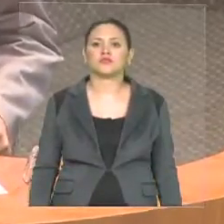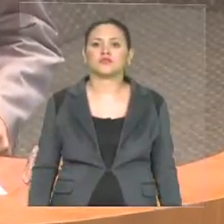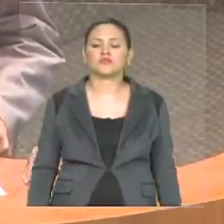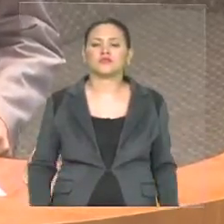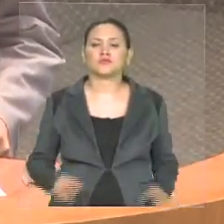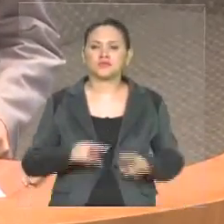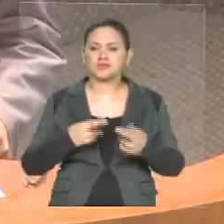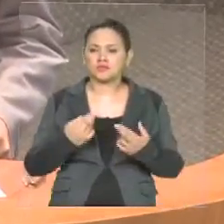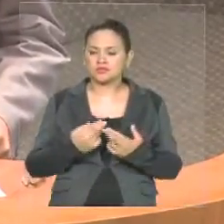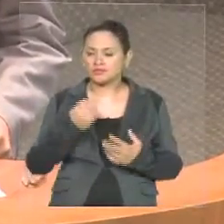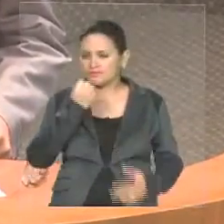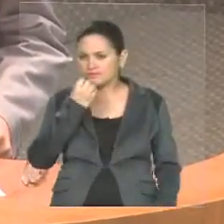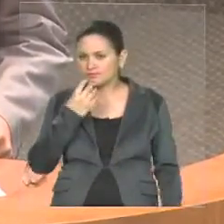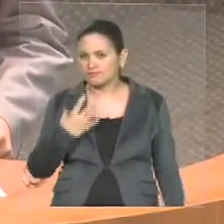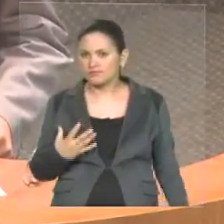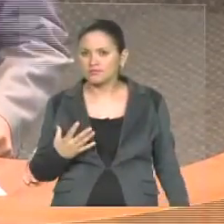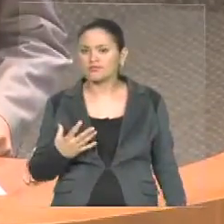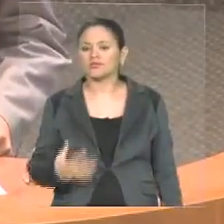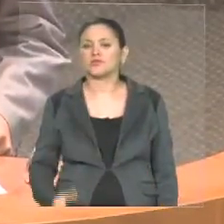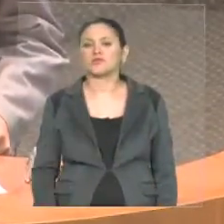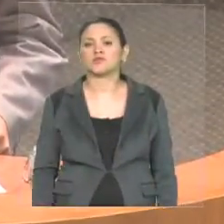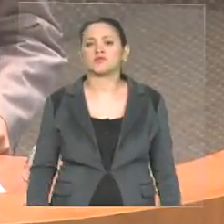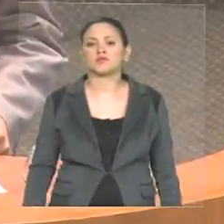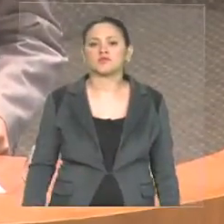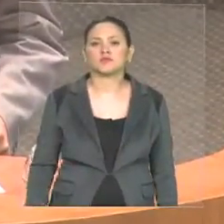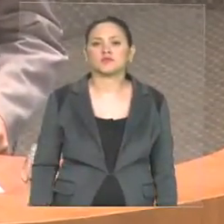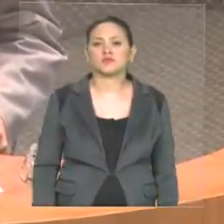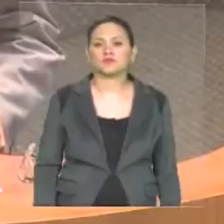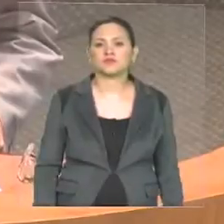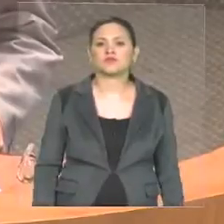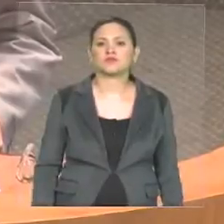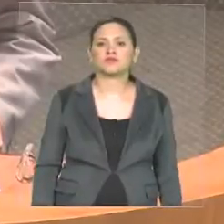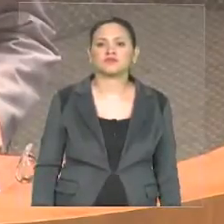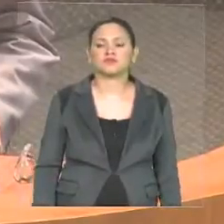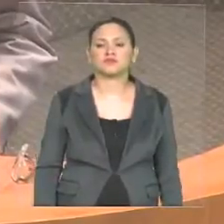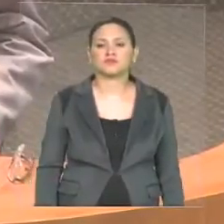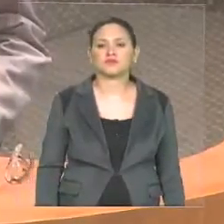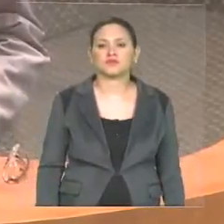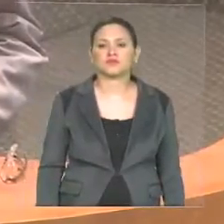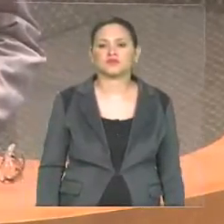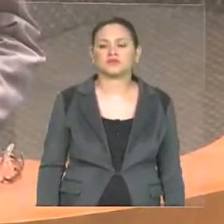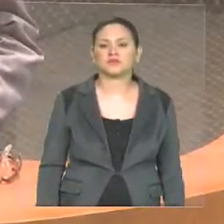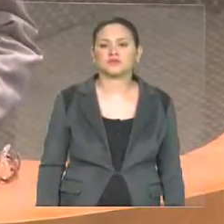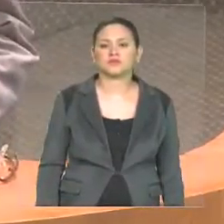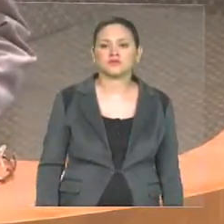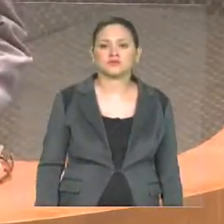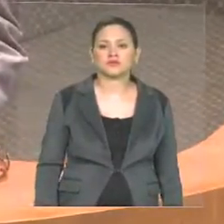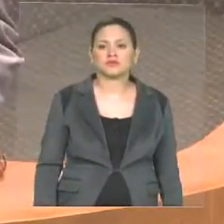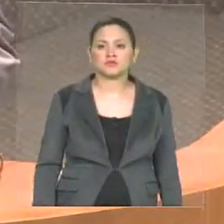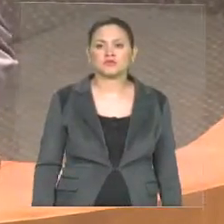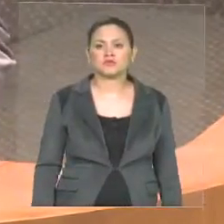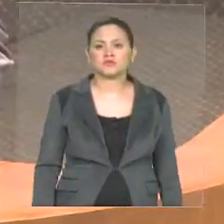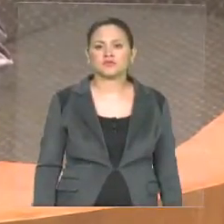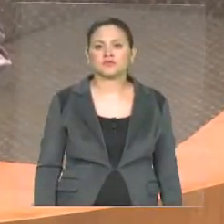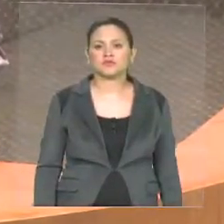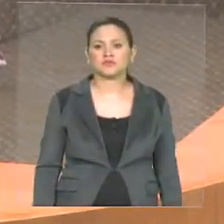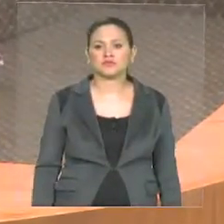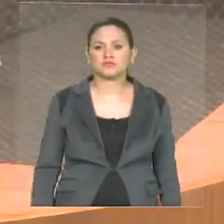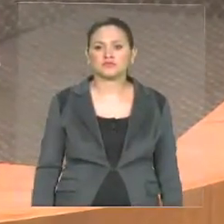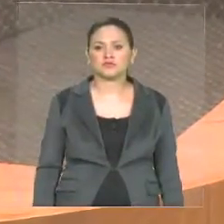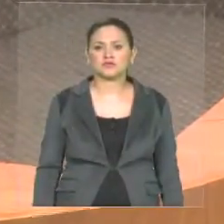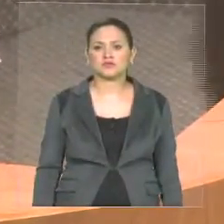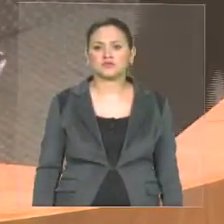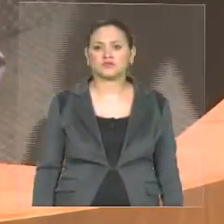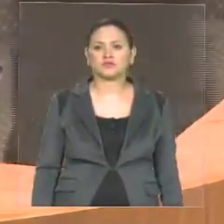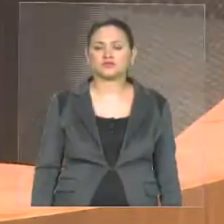uma participação bastante representativa do município de Pindaré. Eu quero aqui